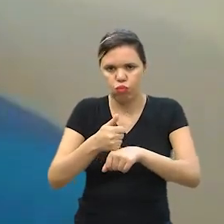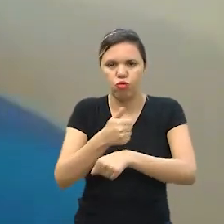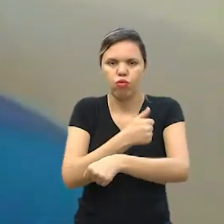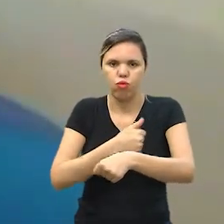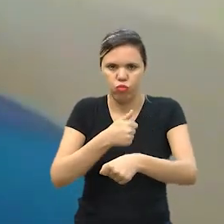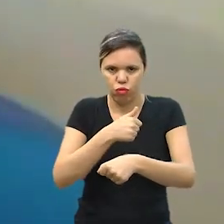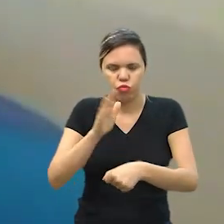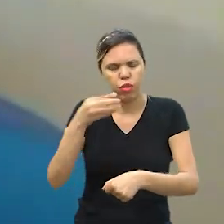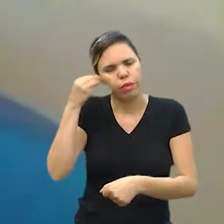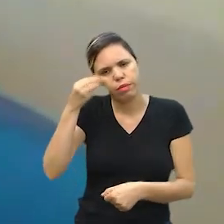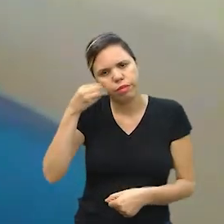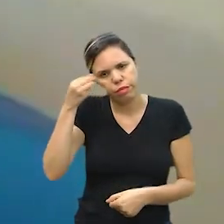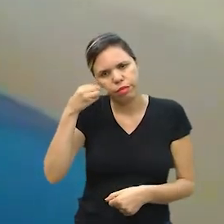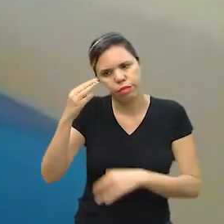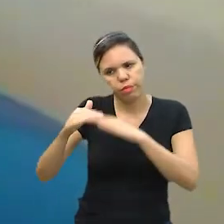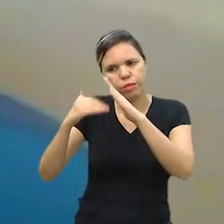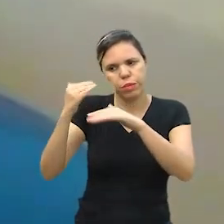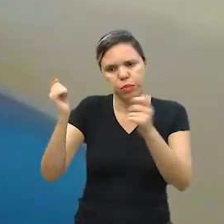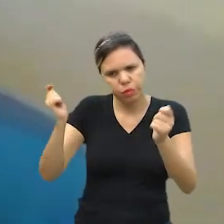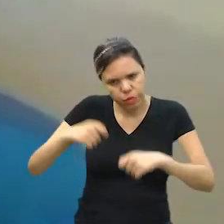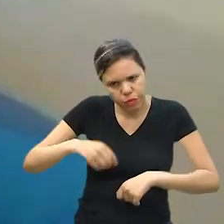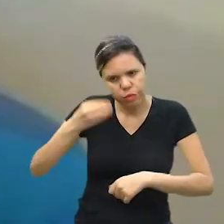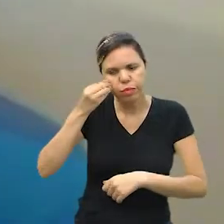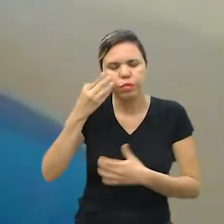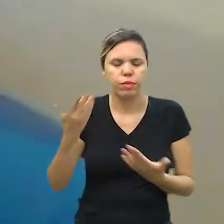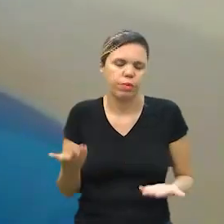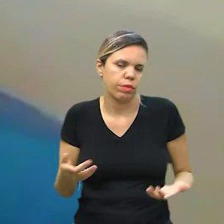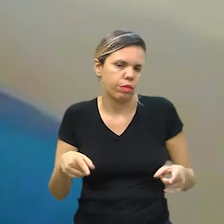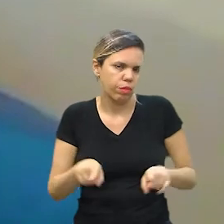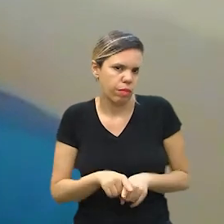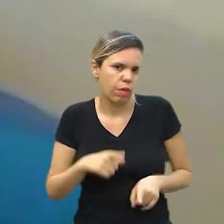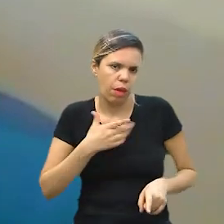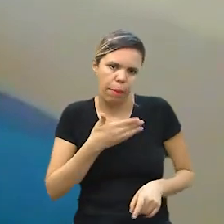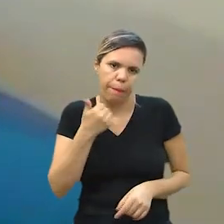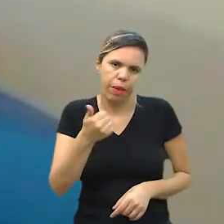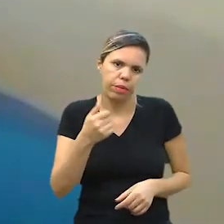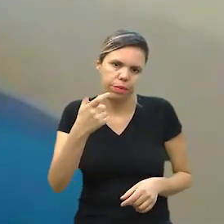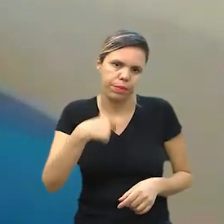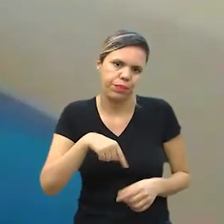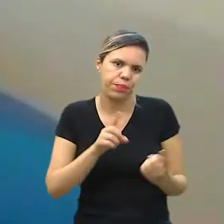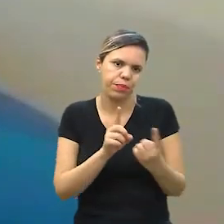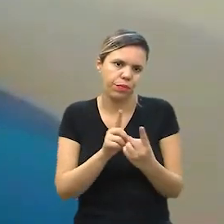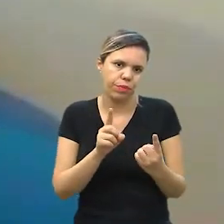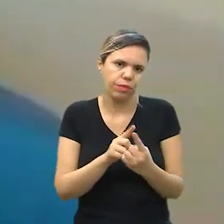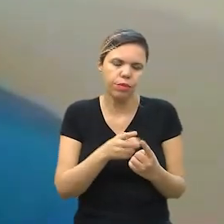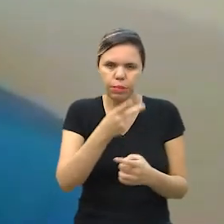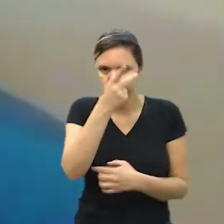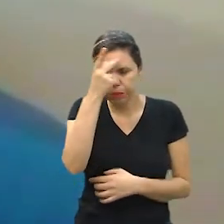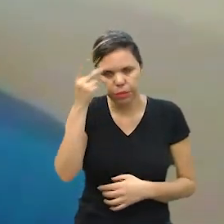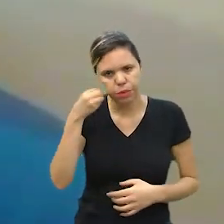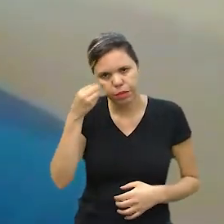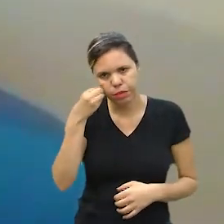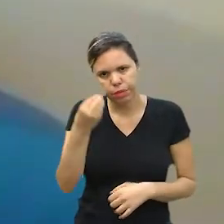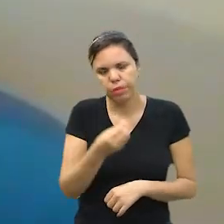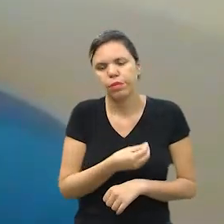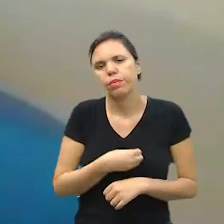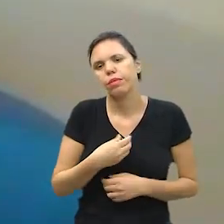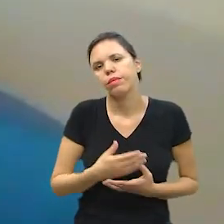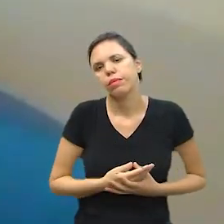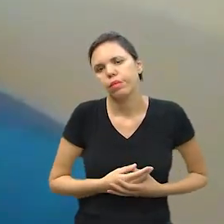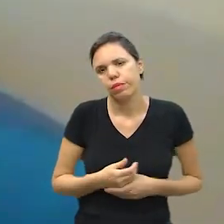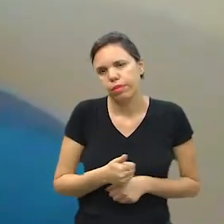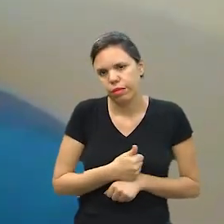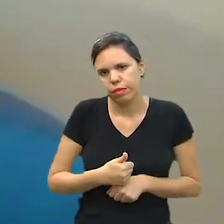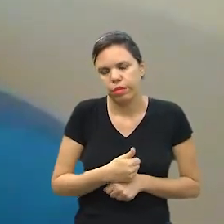saem com essa bagagem, com o desenvolvimento dessas competências, e nada melhor do que poder ser atendido, né, ou